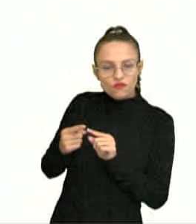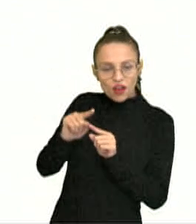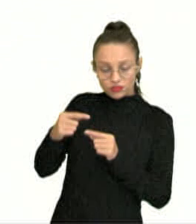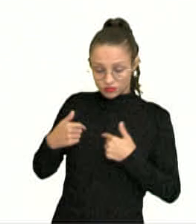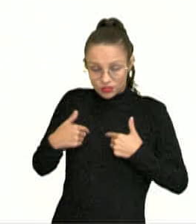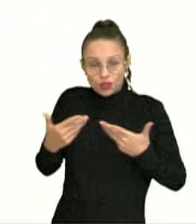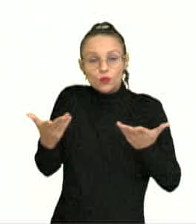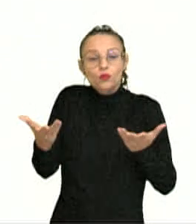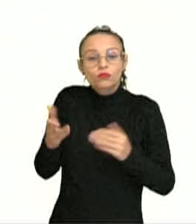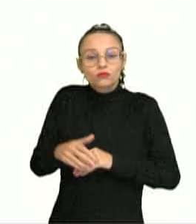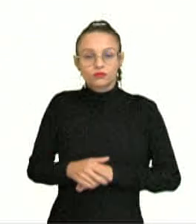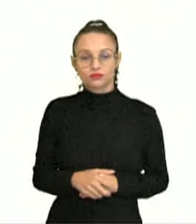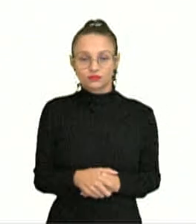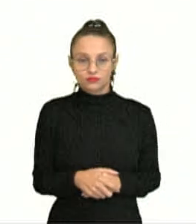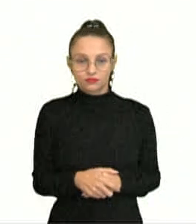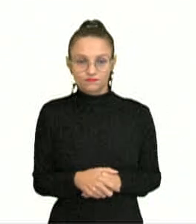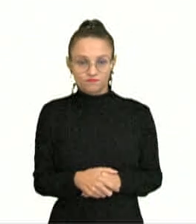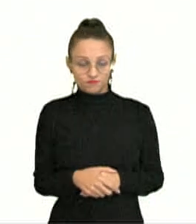senão eu?